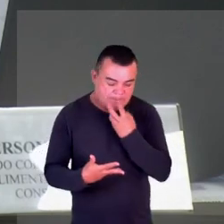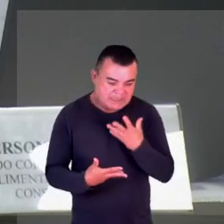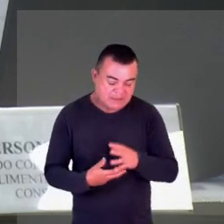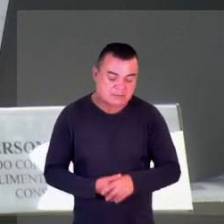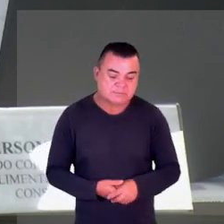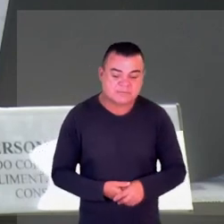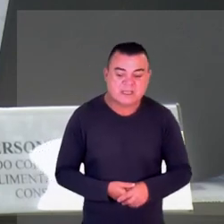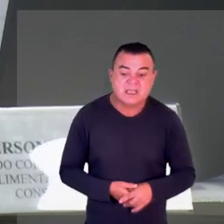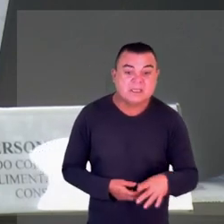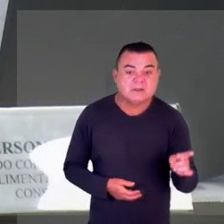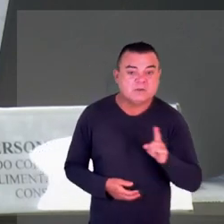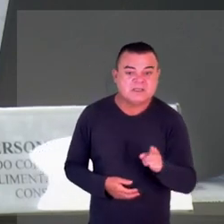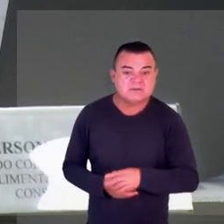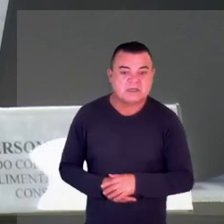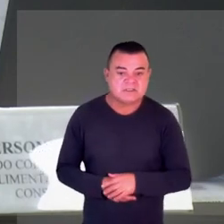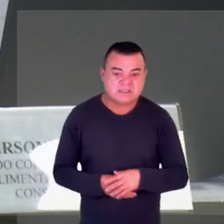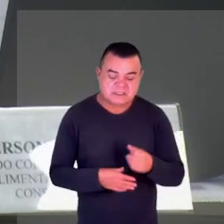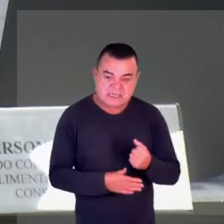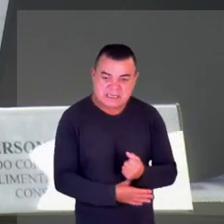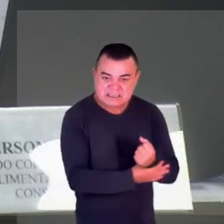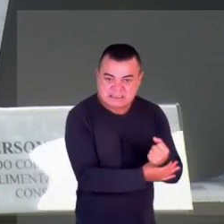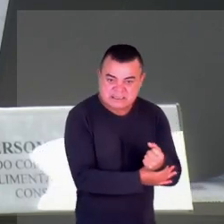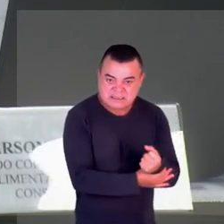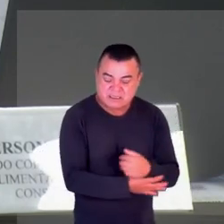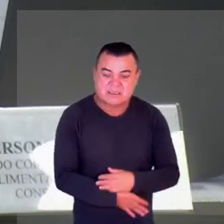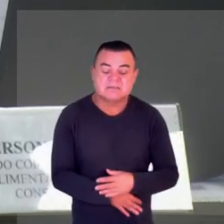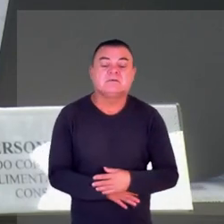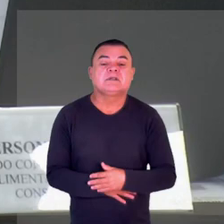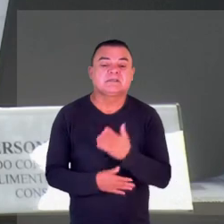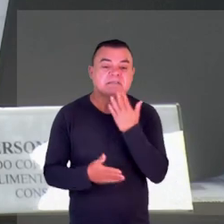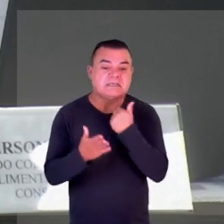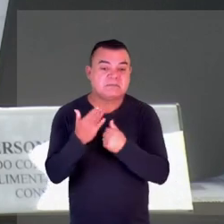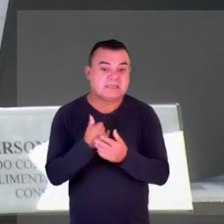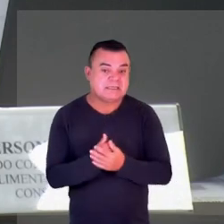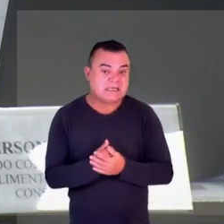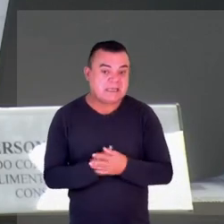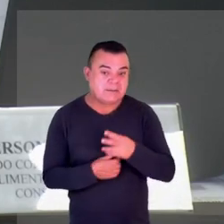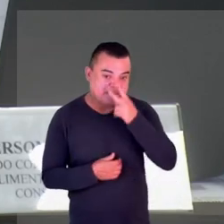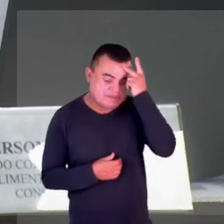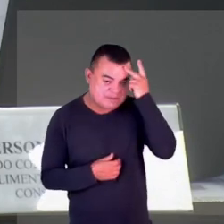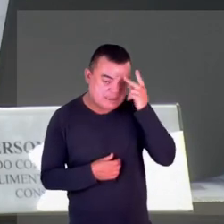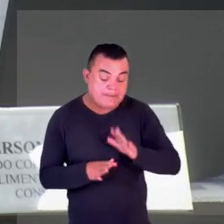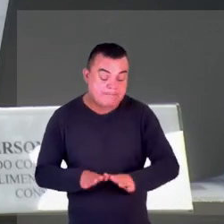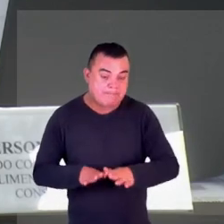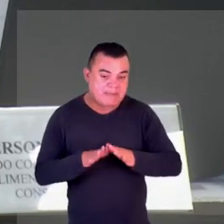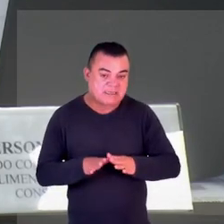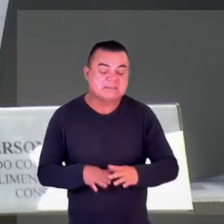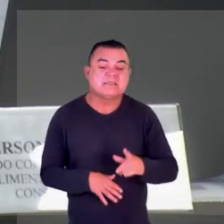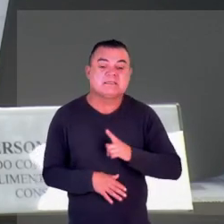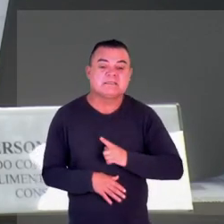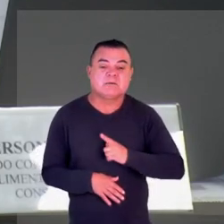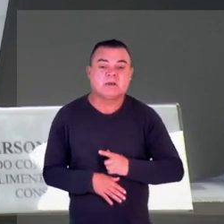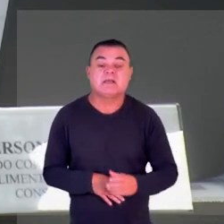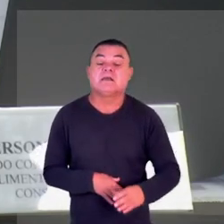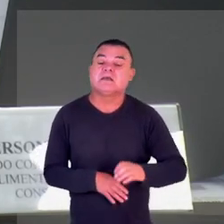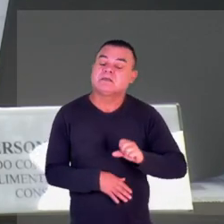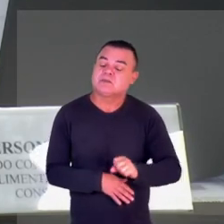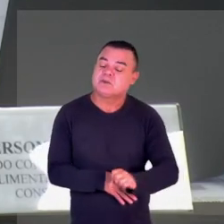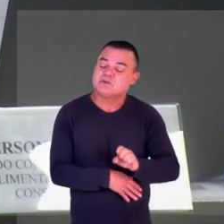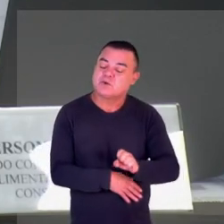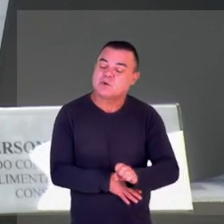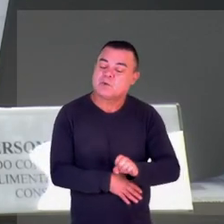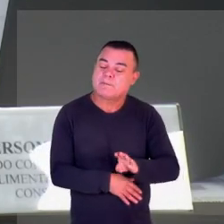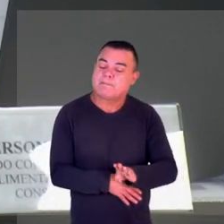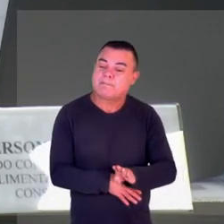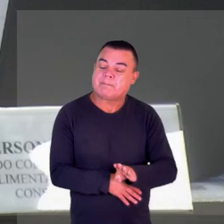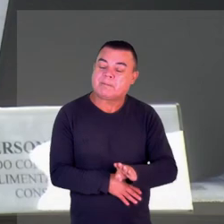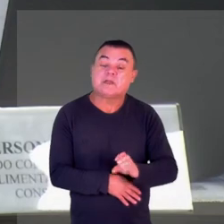garantirmos ou seja ter segurança alimentar paraas pessoas é necessário ter soberania alimentar porque